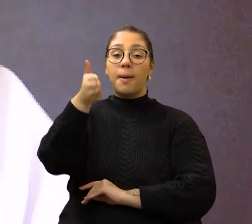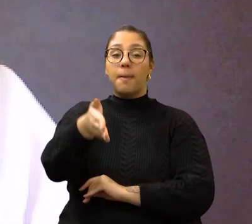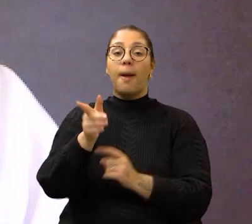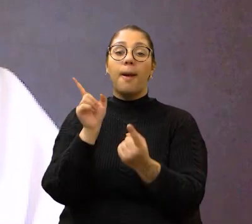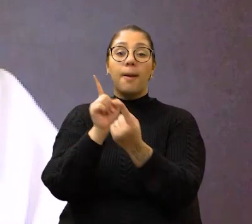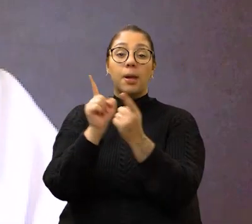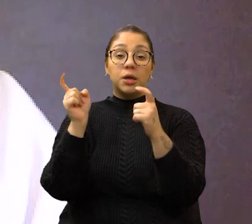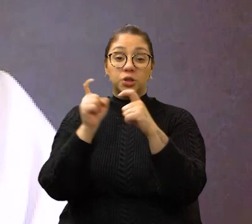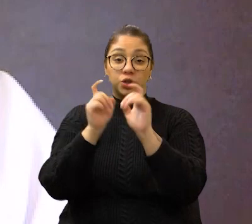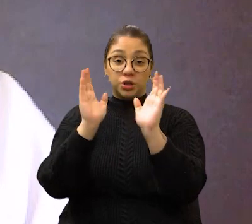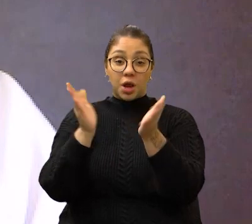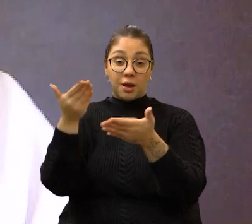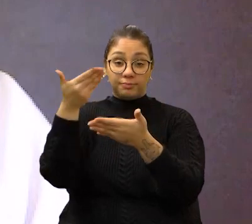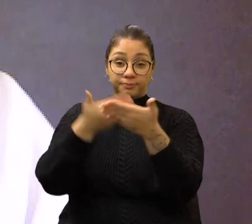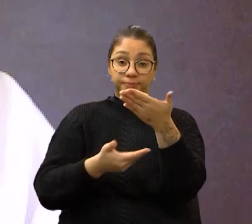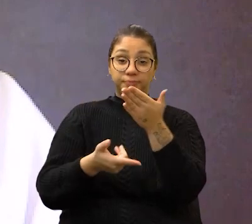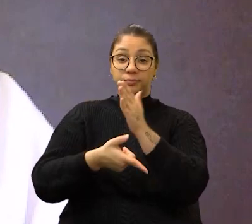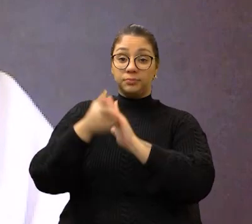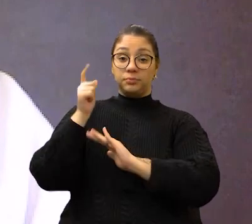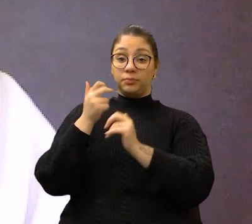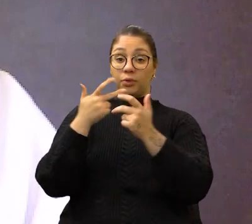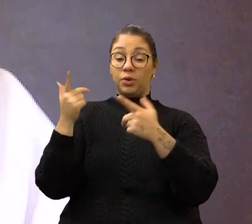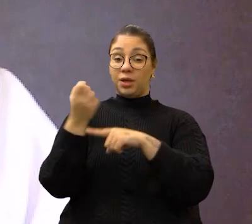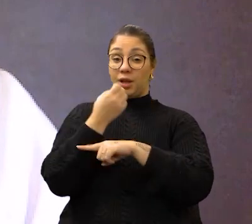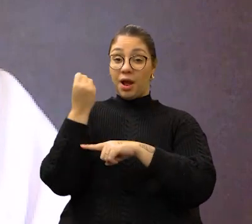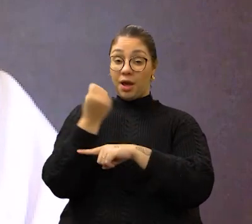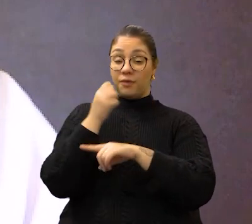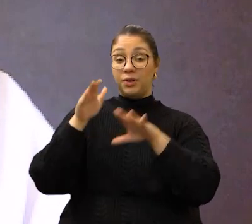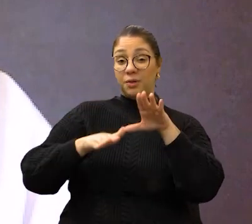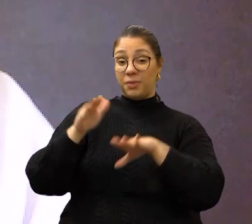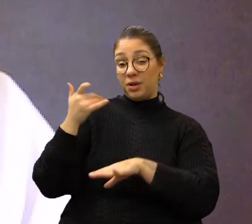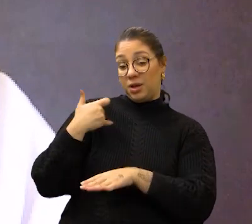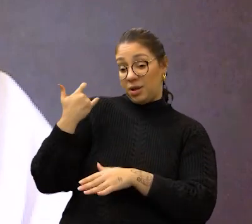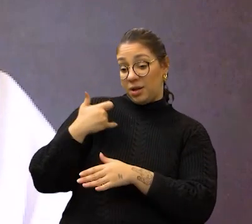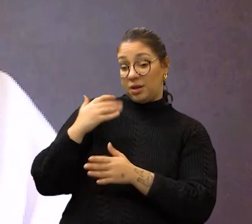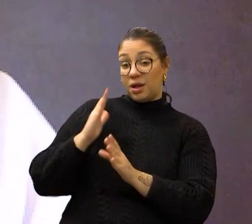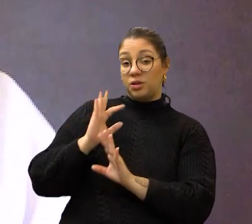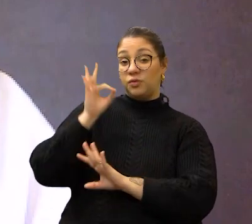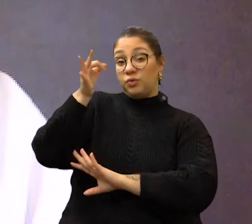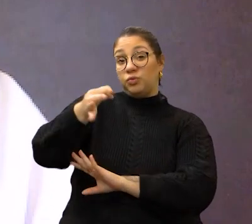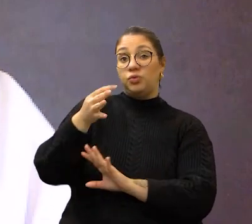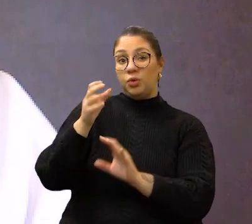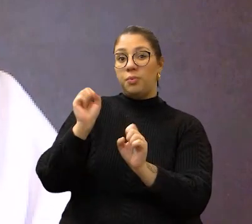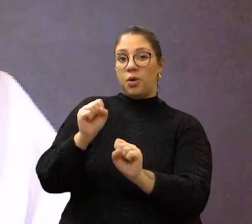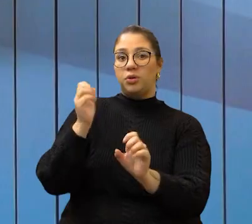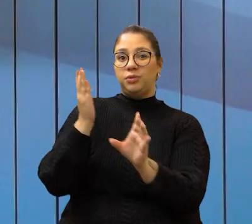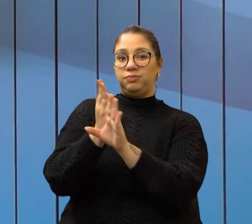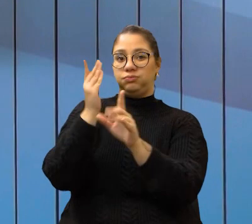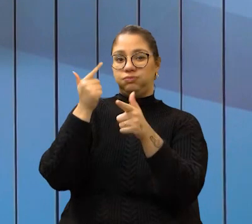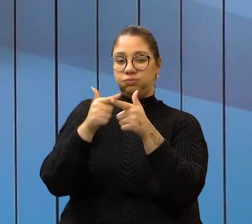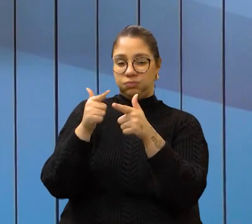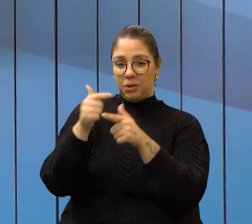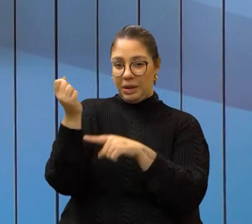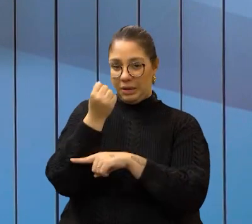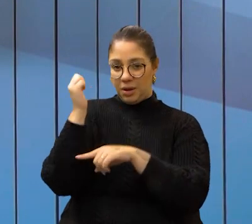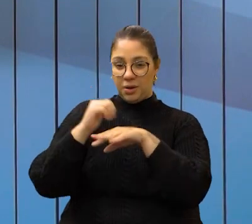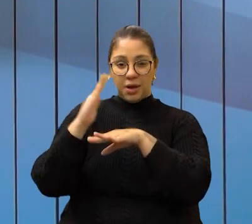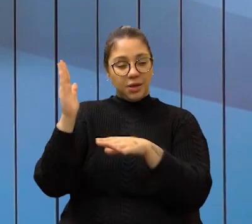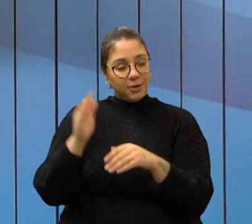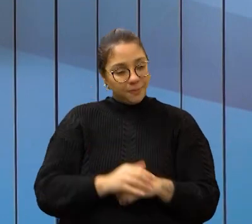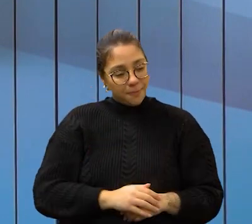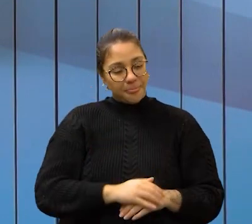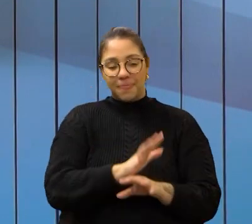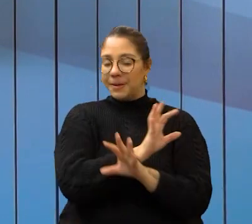que poderiam ser mais graves a depender da idade que a gente faria o diagnóstico. Maravilha, doutor. E para a